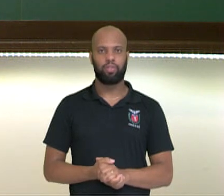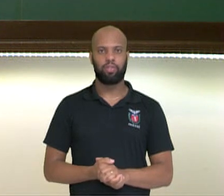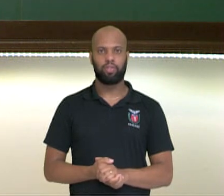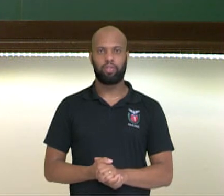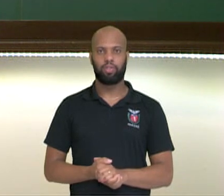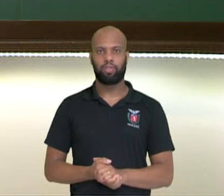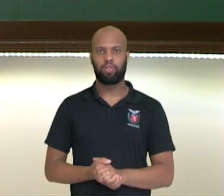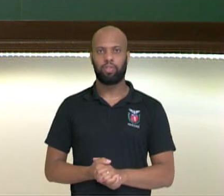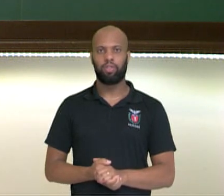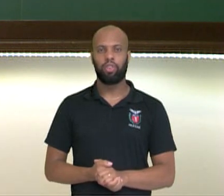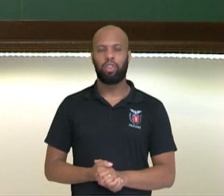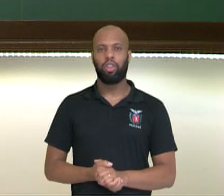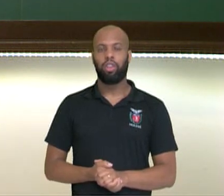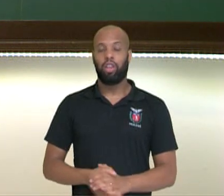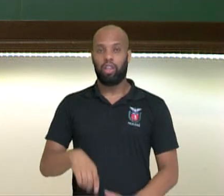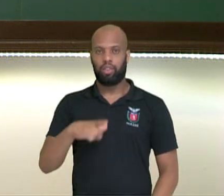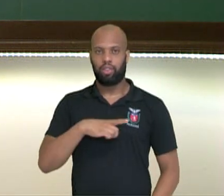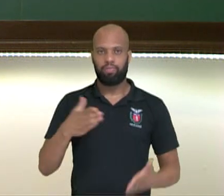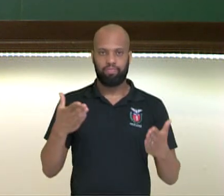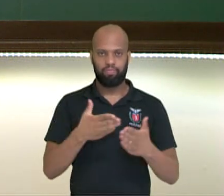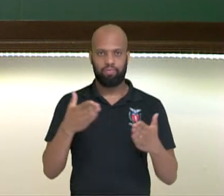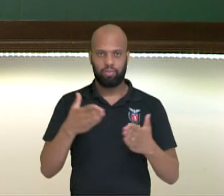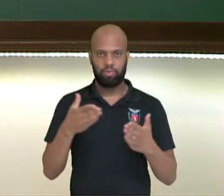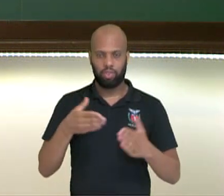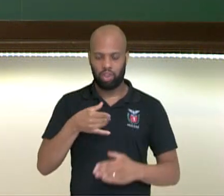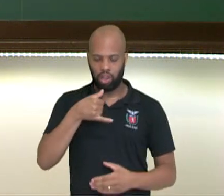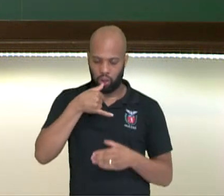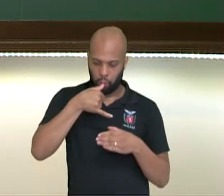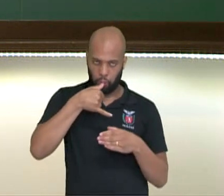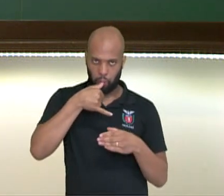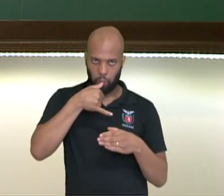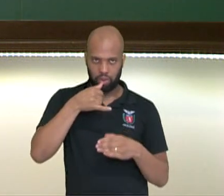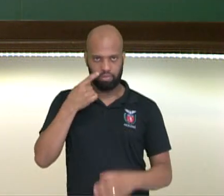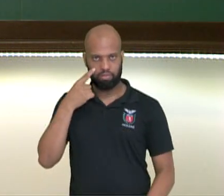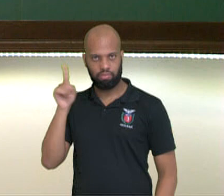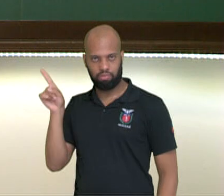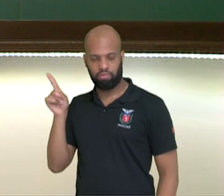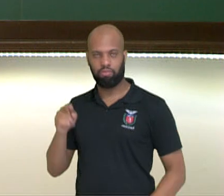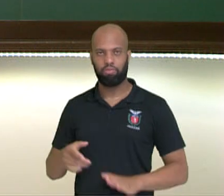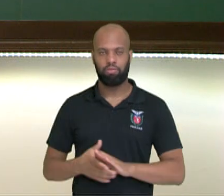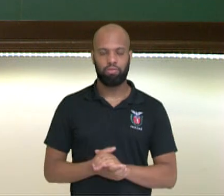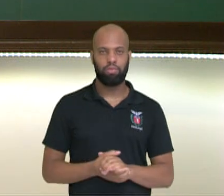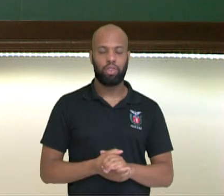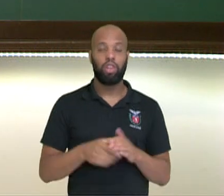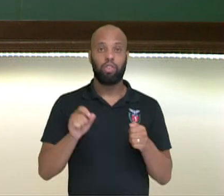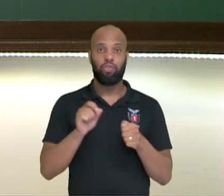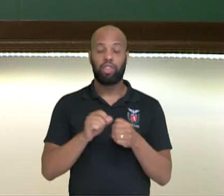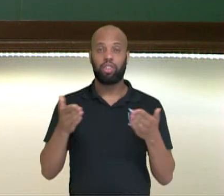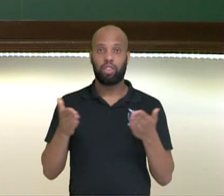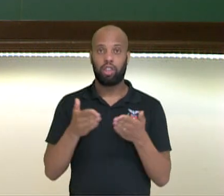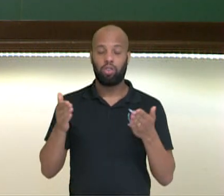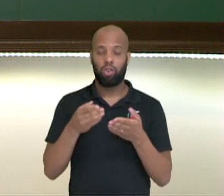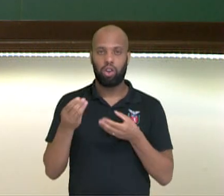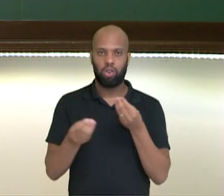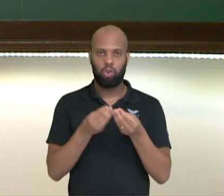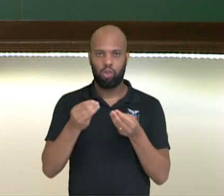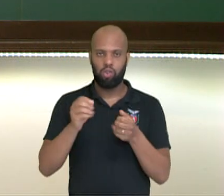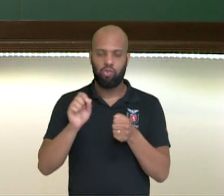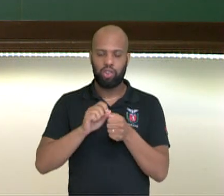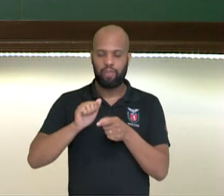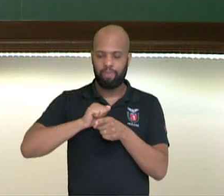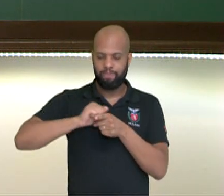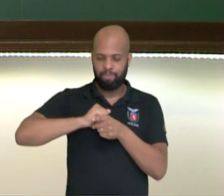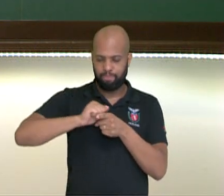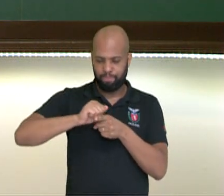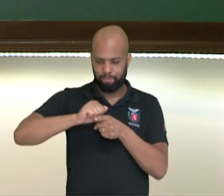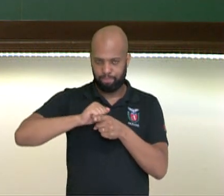só, eu vou pegar o meu canudinho, que está aqui, e vou fazer um processo de eletrização com ele, por atrito. Então, olha